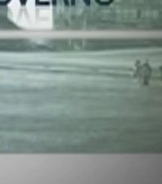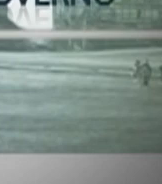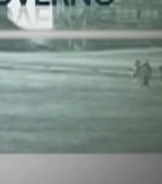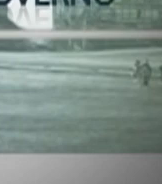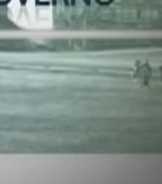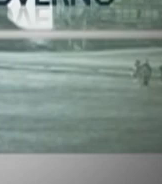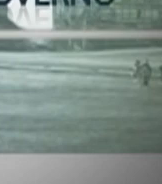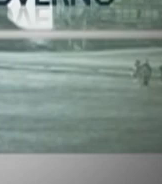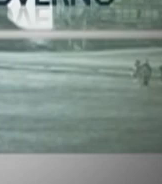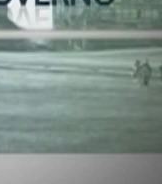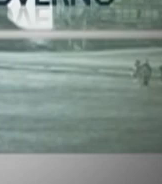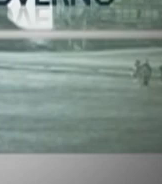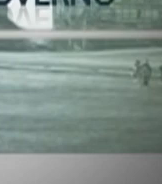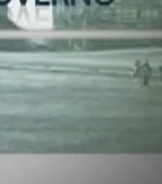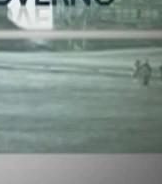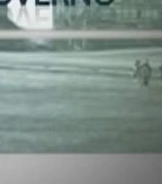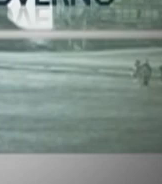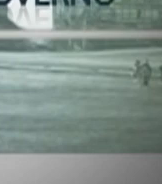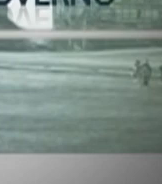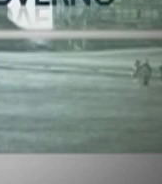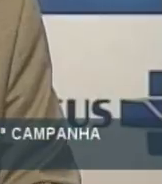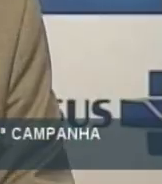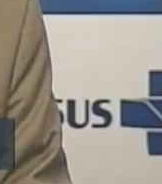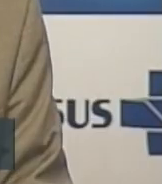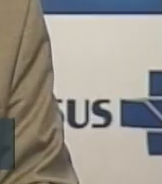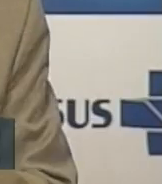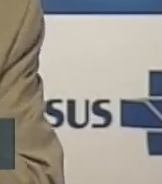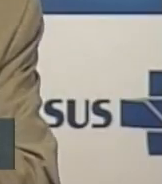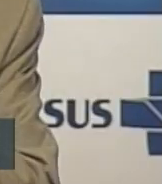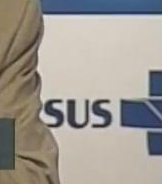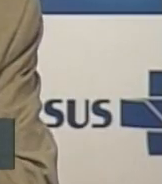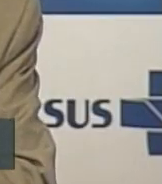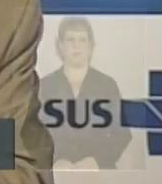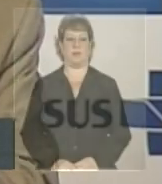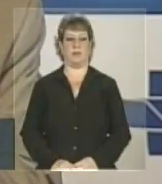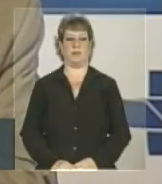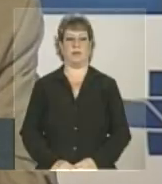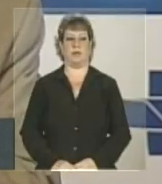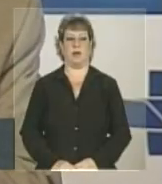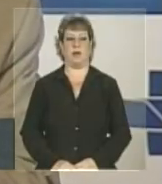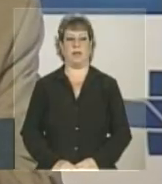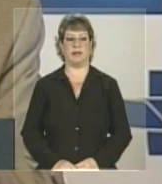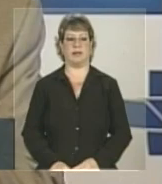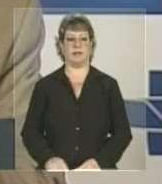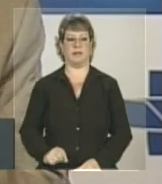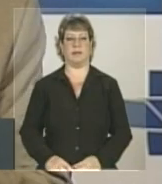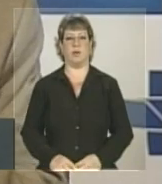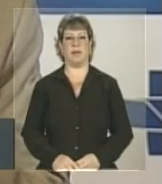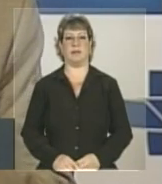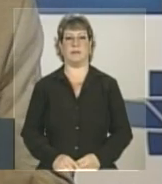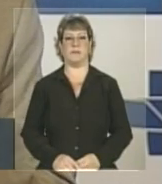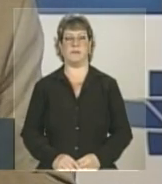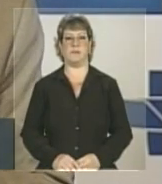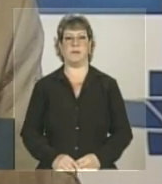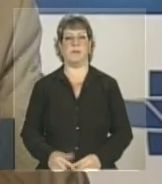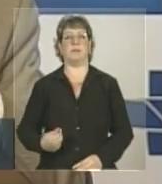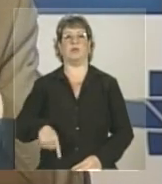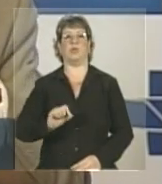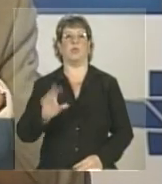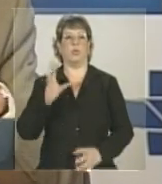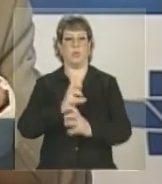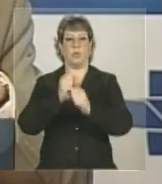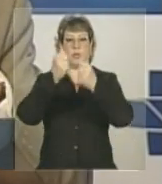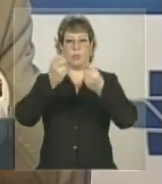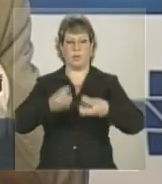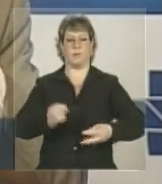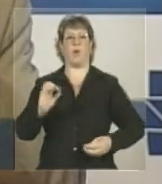país. Veja como foi o lançamento da campanha. Eu vou fazer uma apresentação aqui, só colocando os números